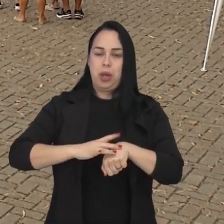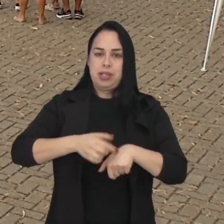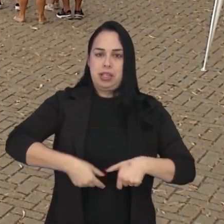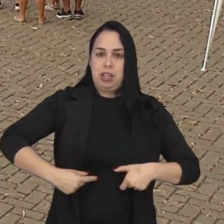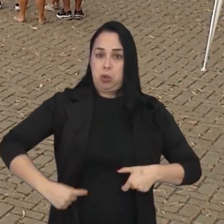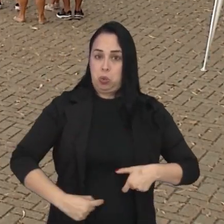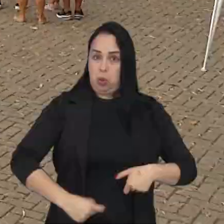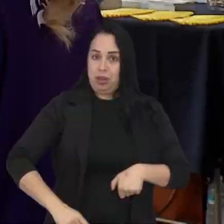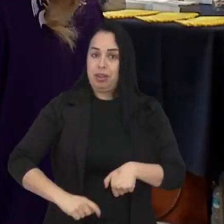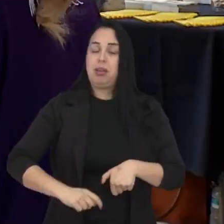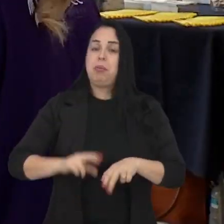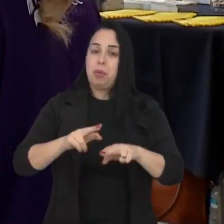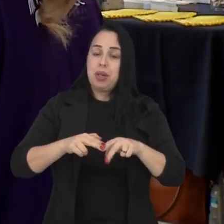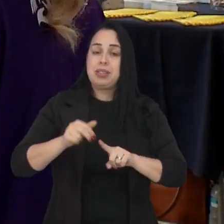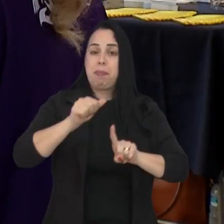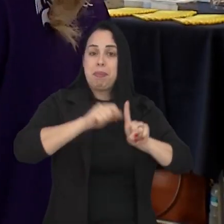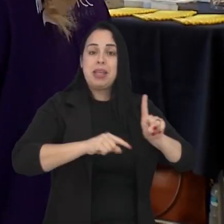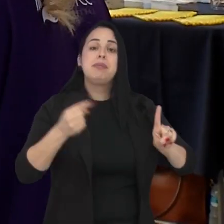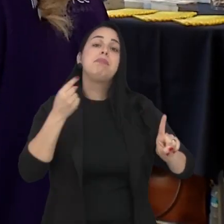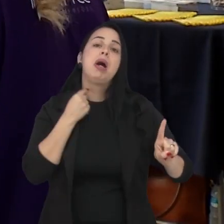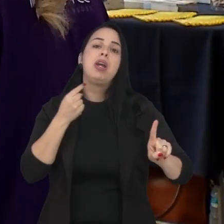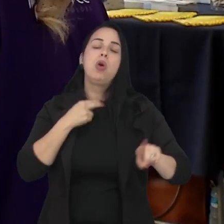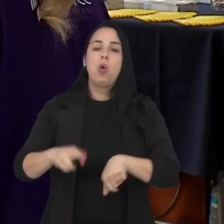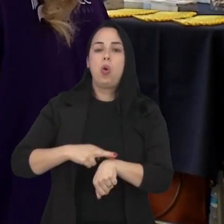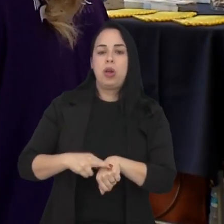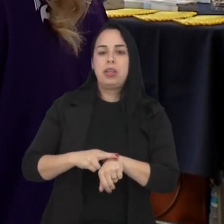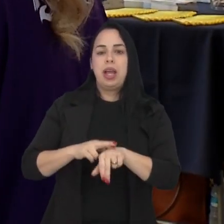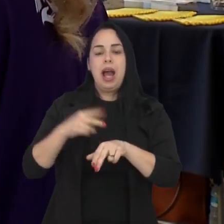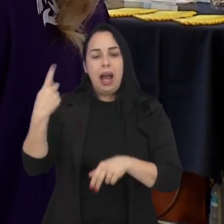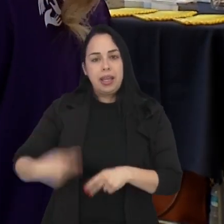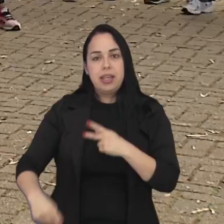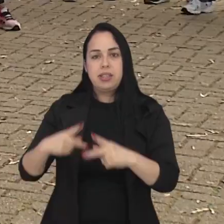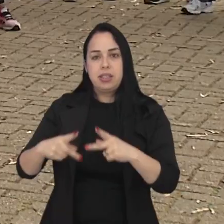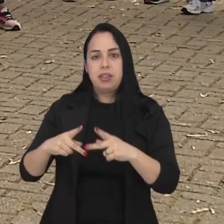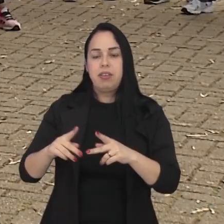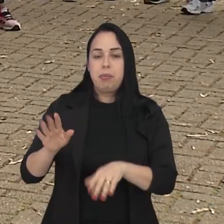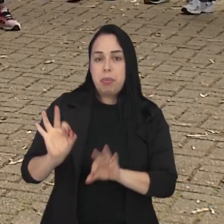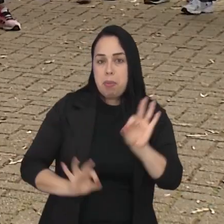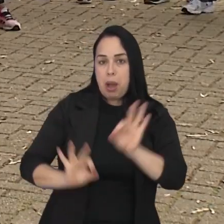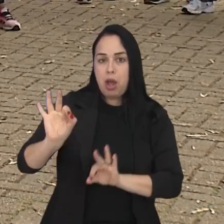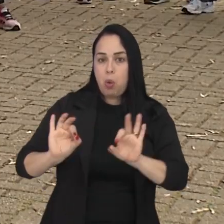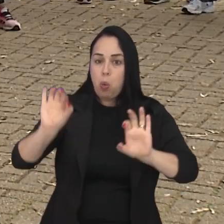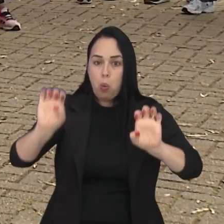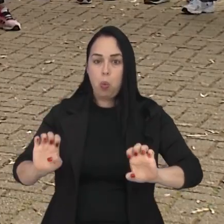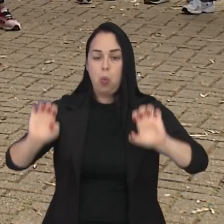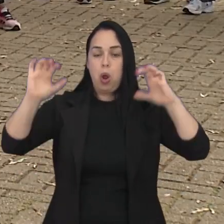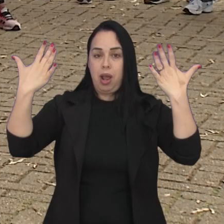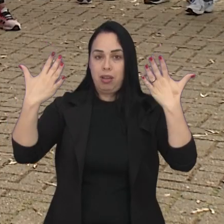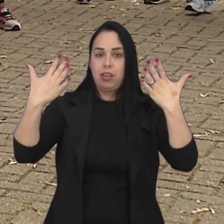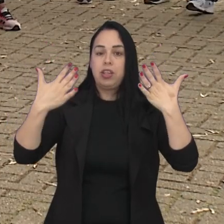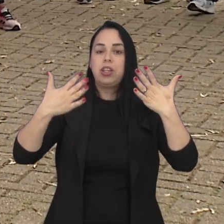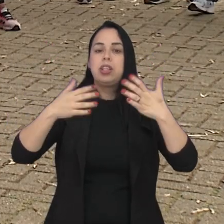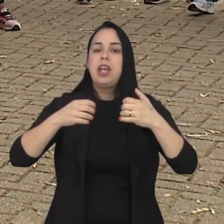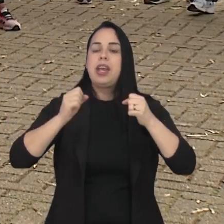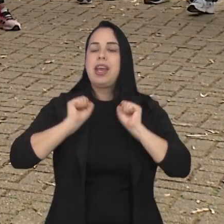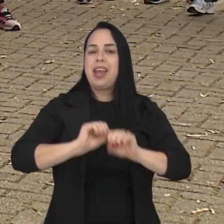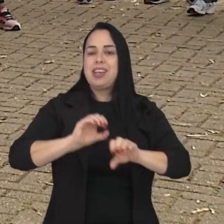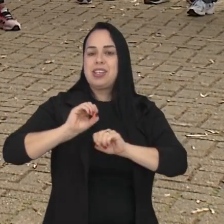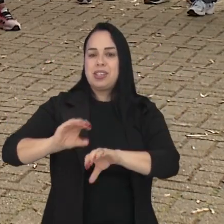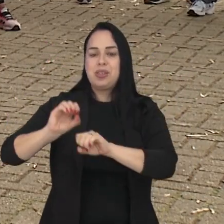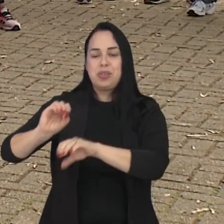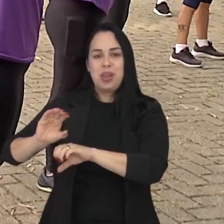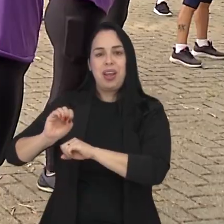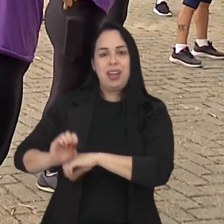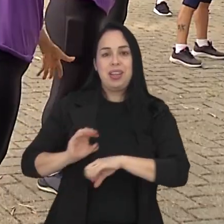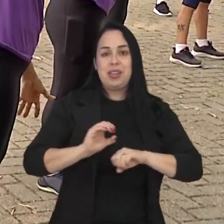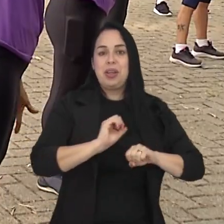as doenças intestinais é a meta da campanha Maio roxo e por isso São José dos Campos recebeu um evento que mobilizou a